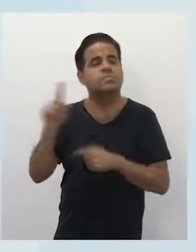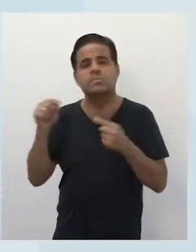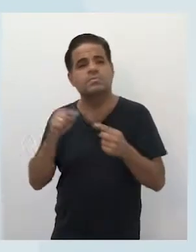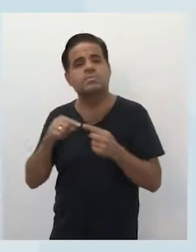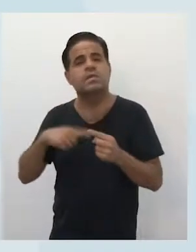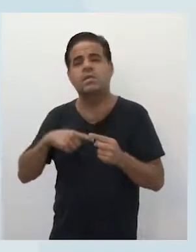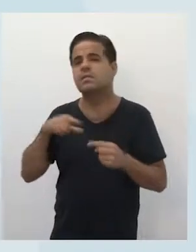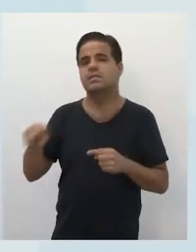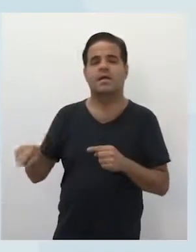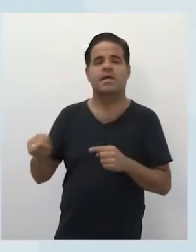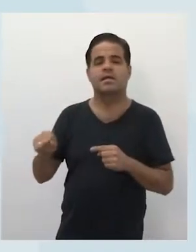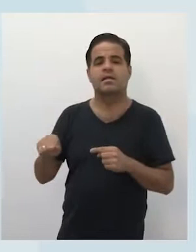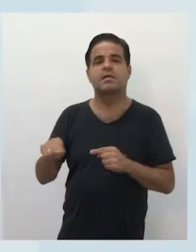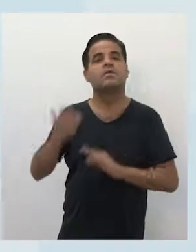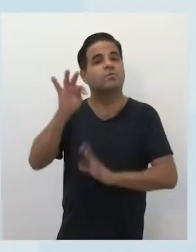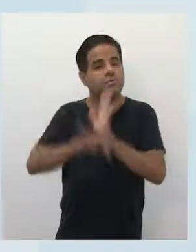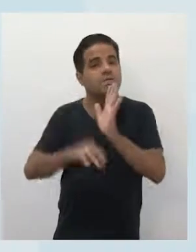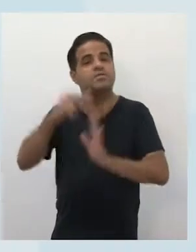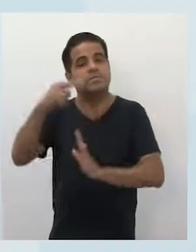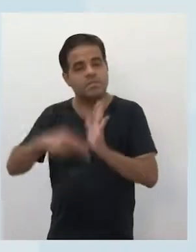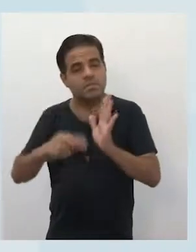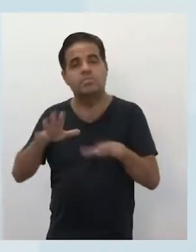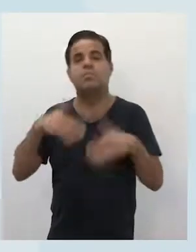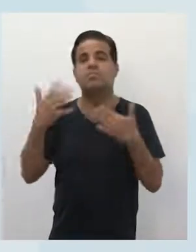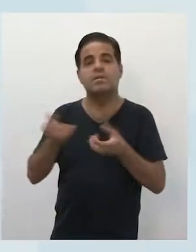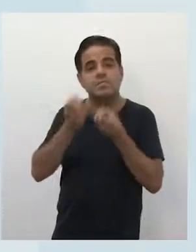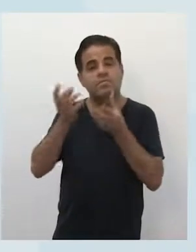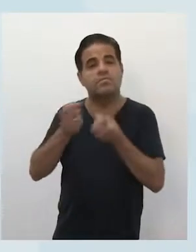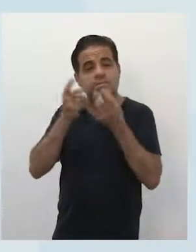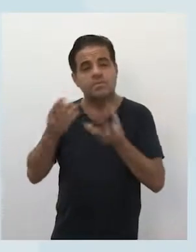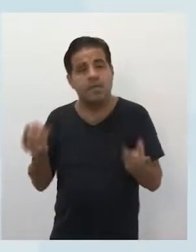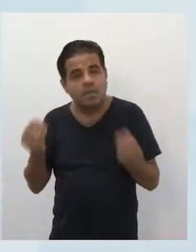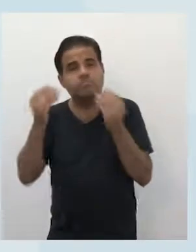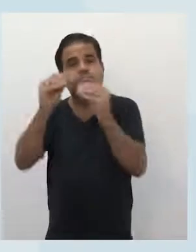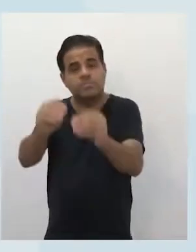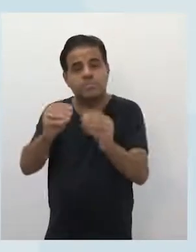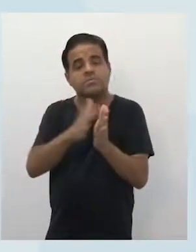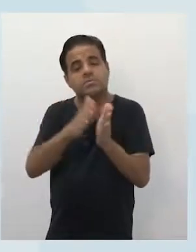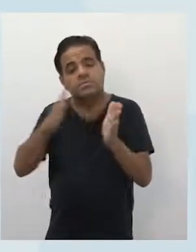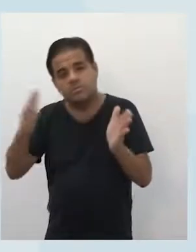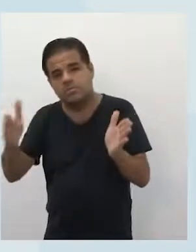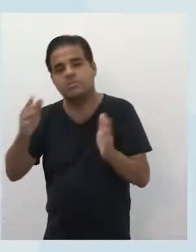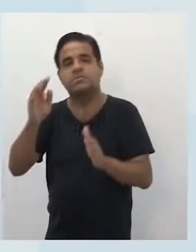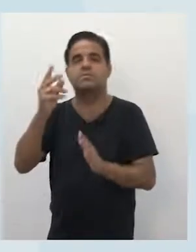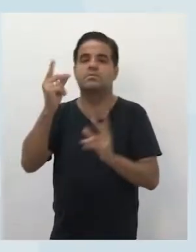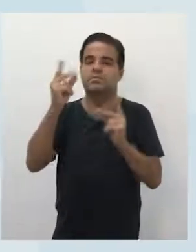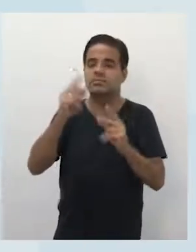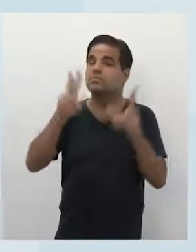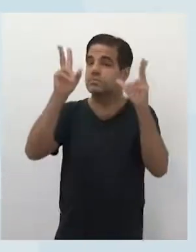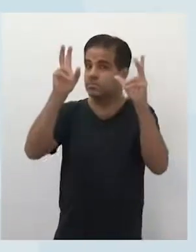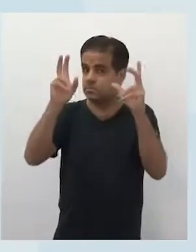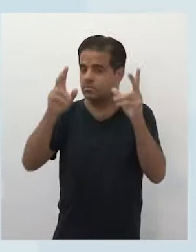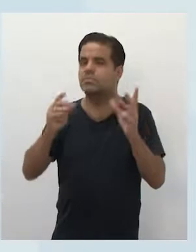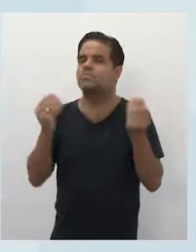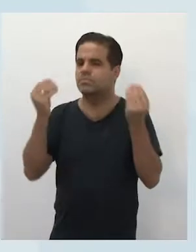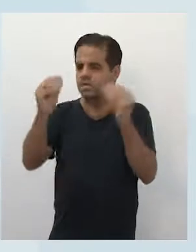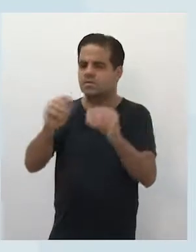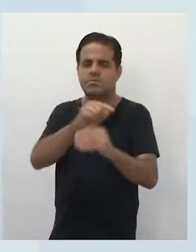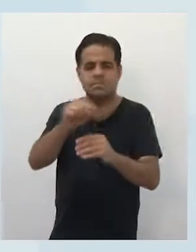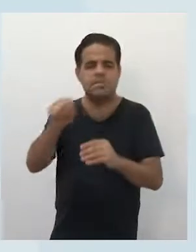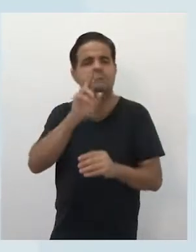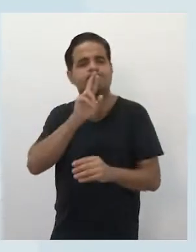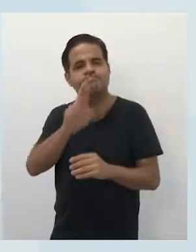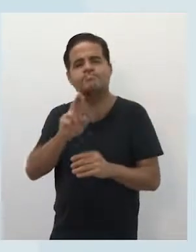ele tem? No texto lido, quais informações são acrescentadas a partir do subtítulo? Vou deixar aí para